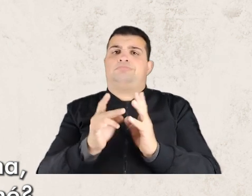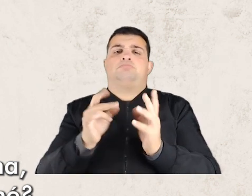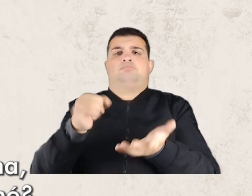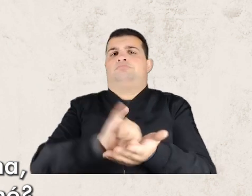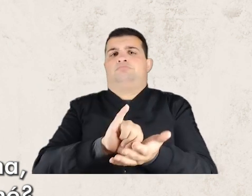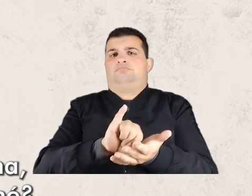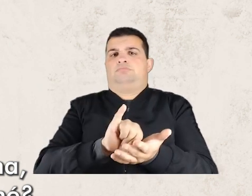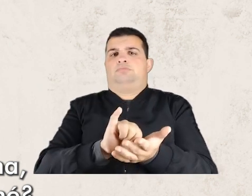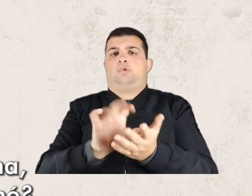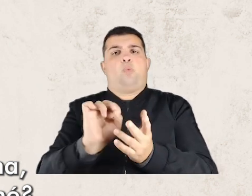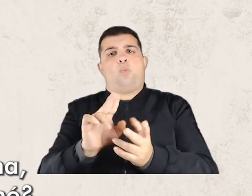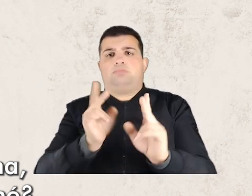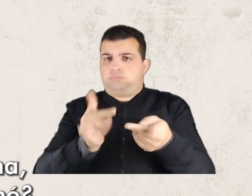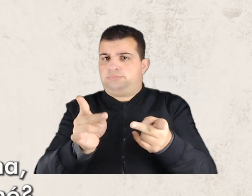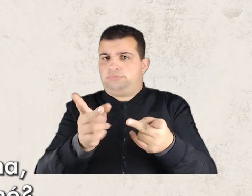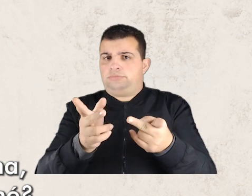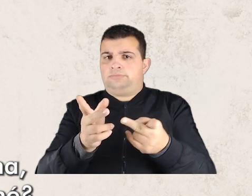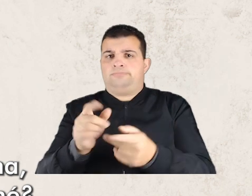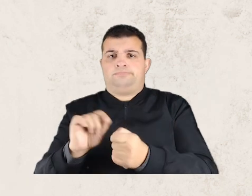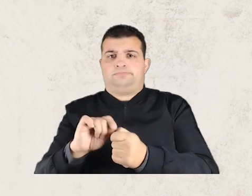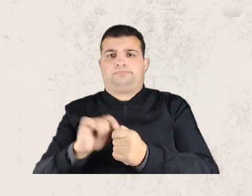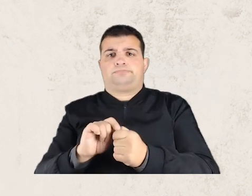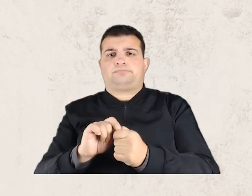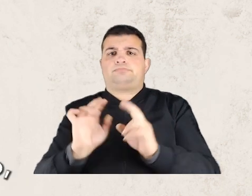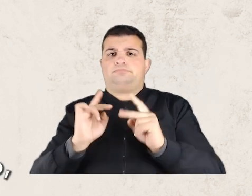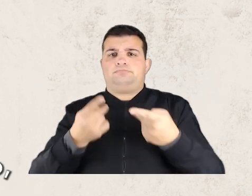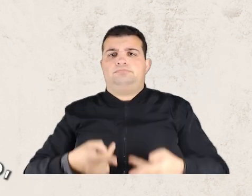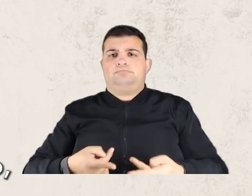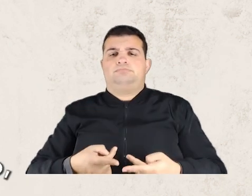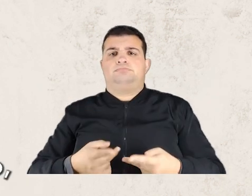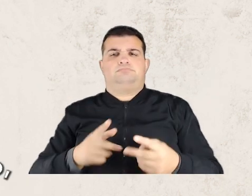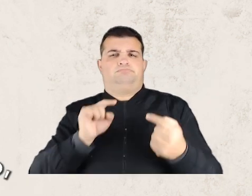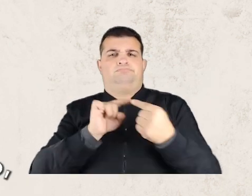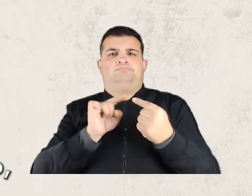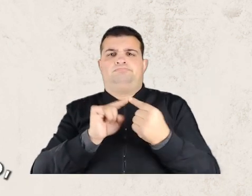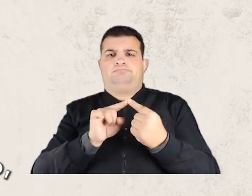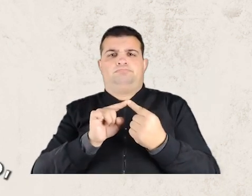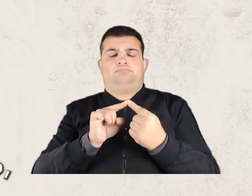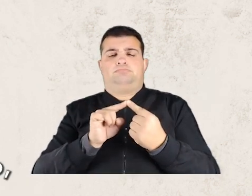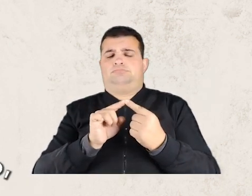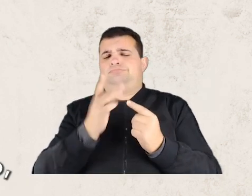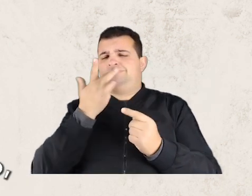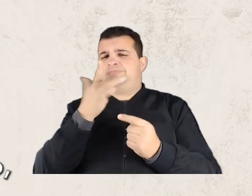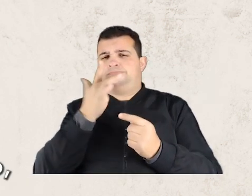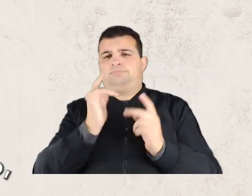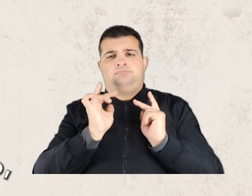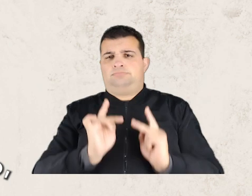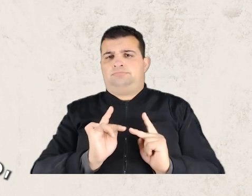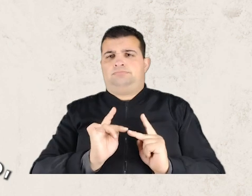negra, oriental, de uma maioria negra, né? E quando a gente tem a representação,